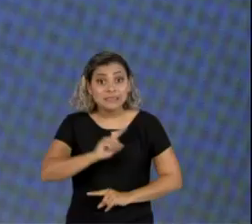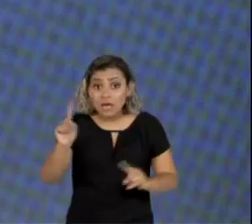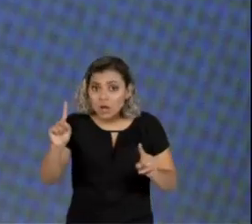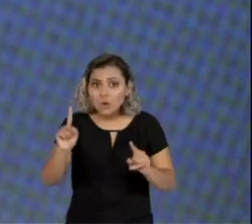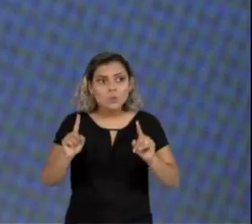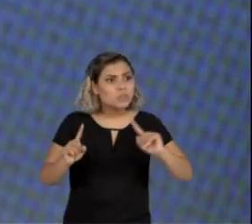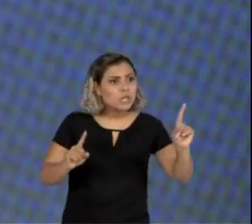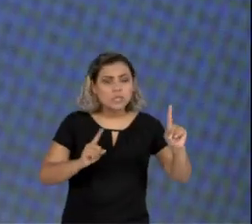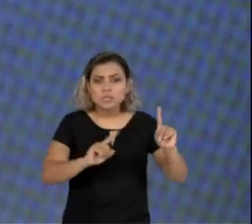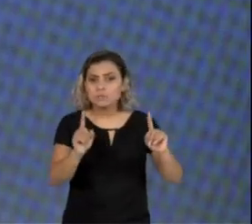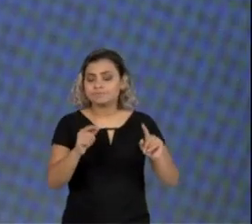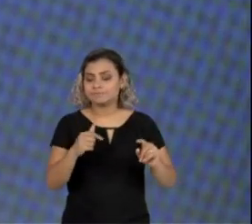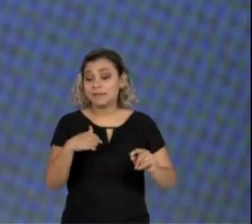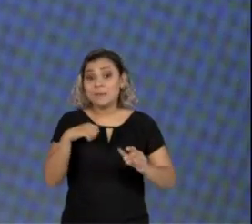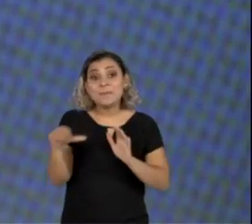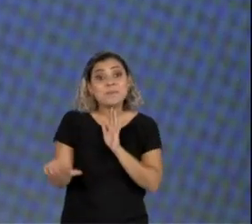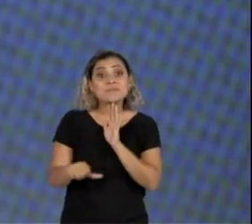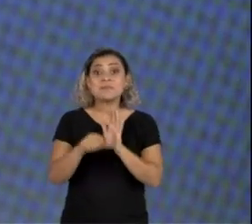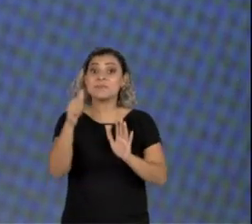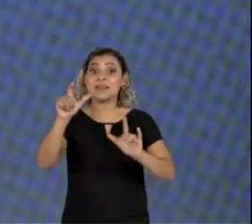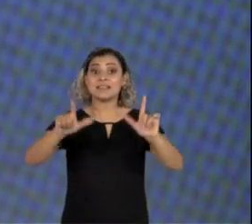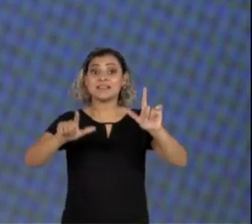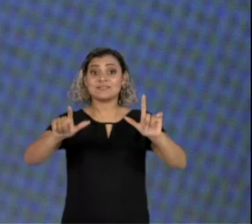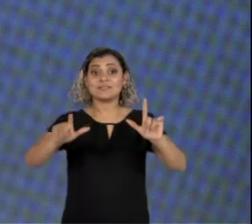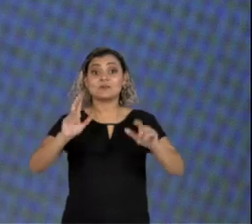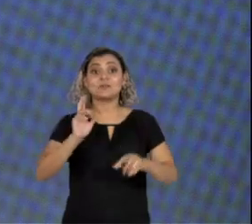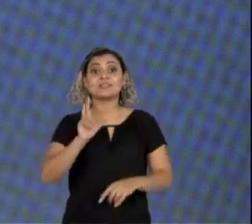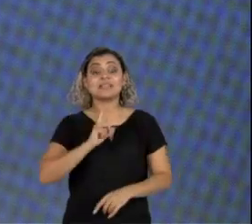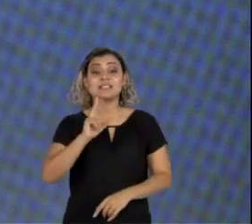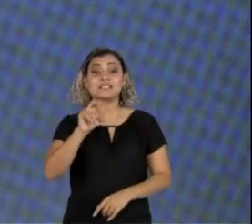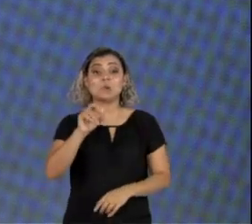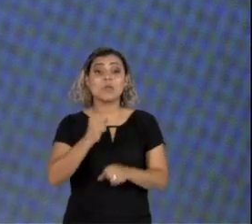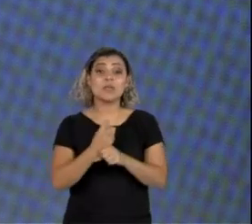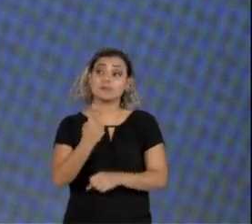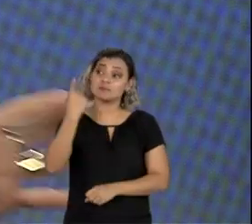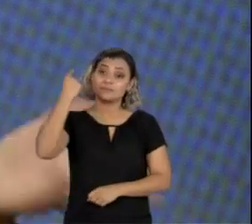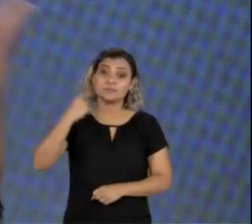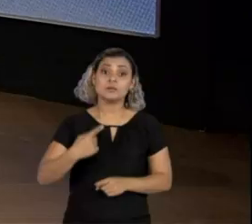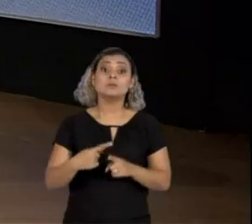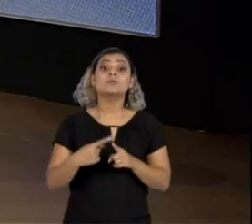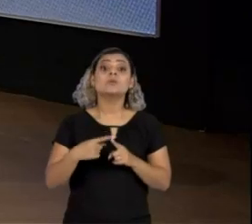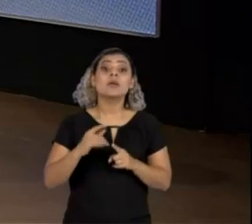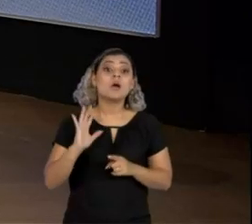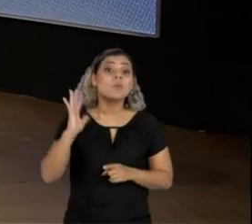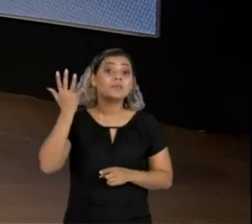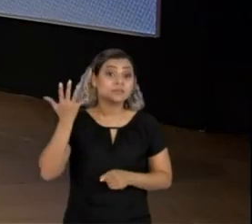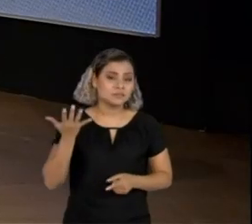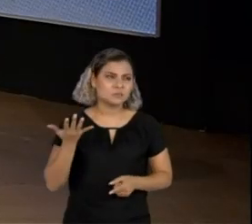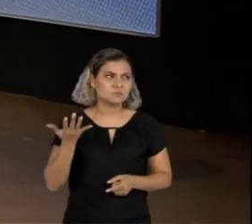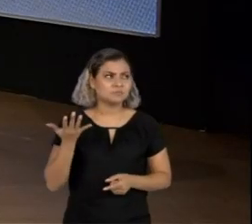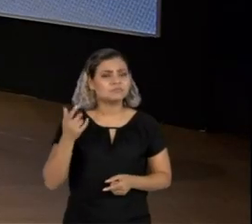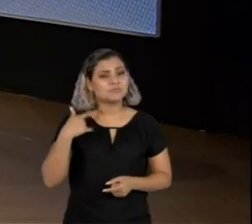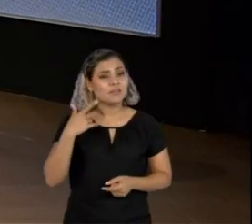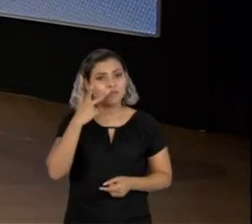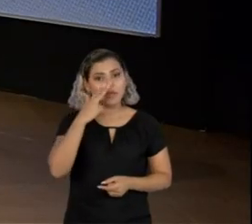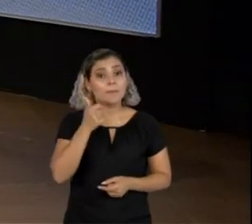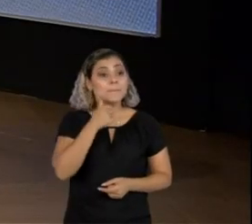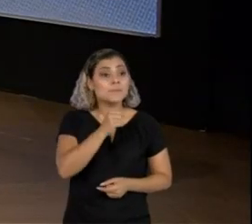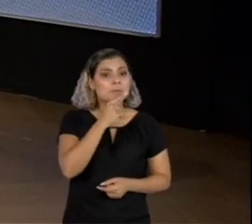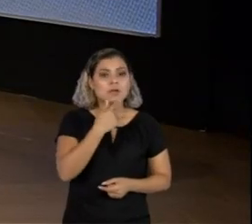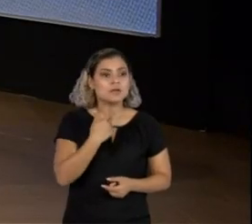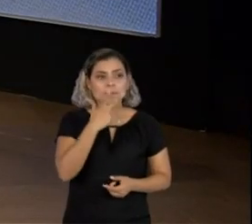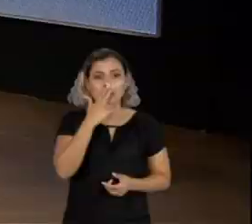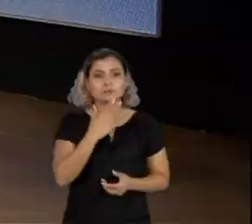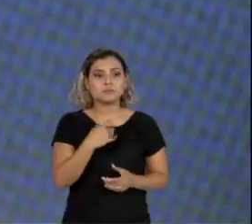Então, assim, na verdade, minha primeira aparição na televisão já tem quase 50 anos, que foi por sei lá, deve ter sido um deslize da mamãe,